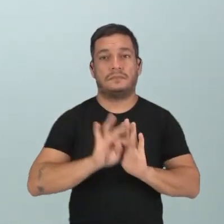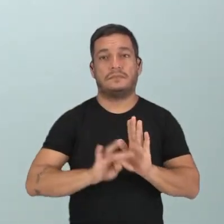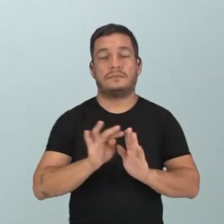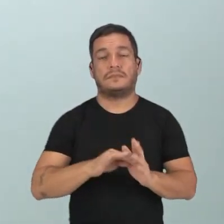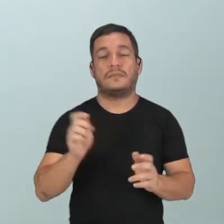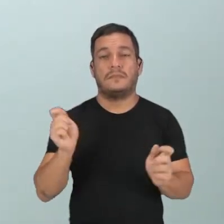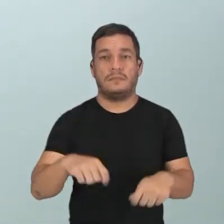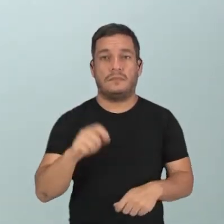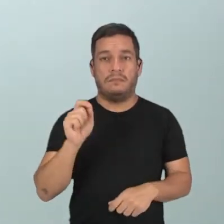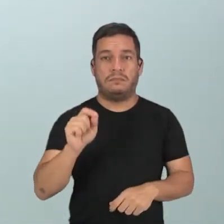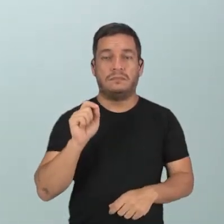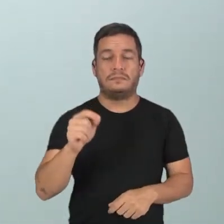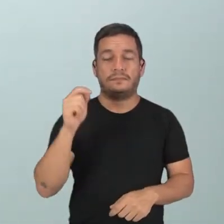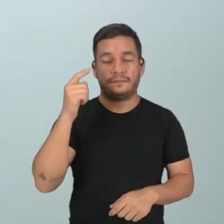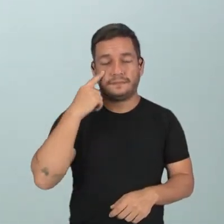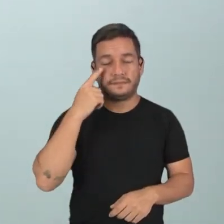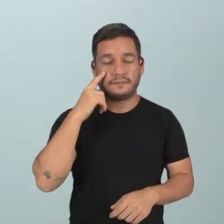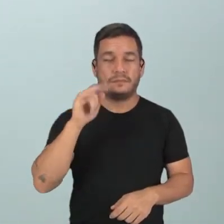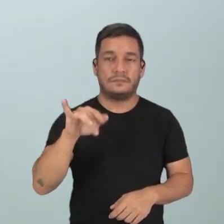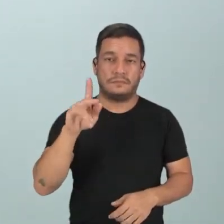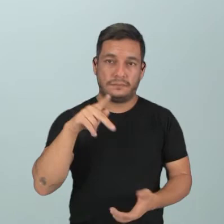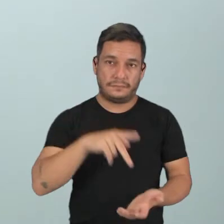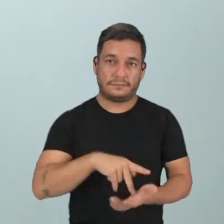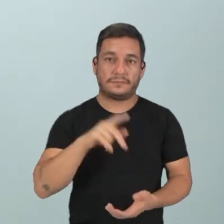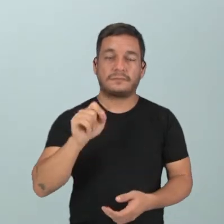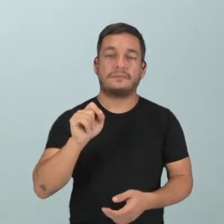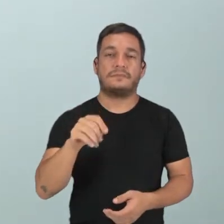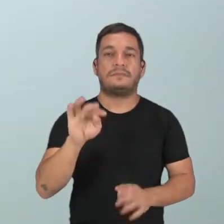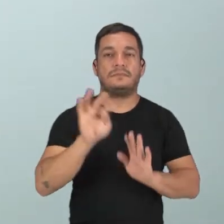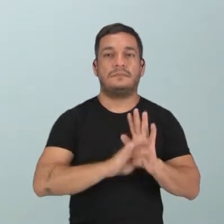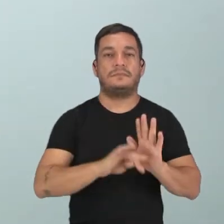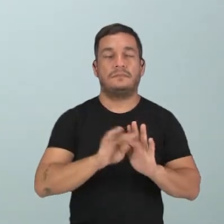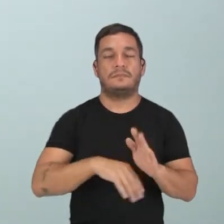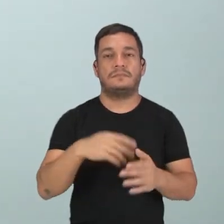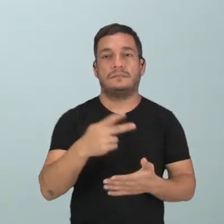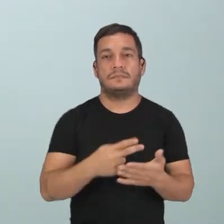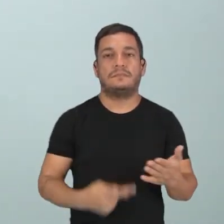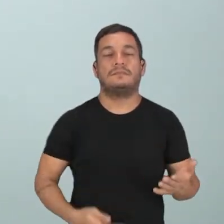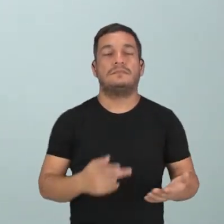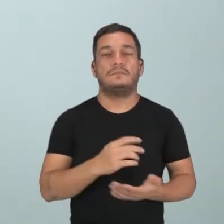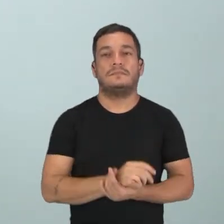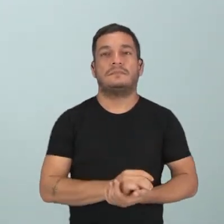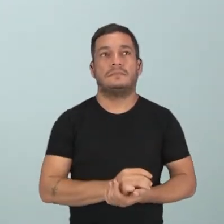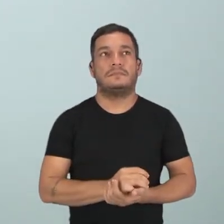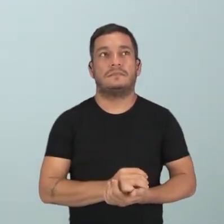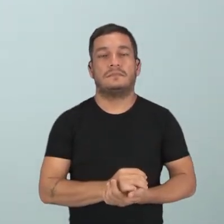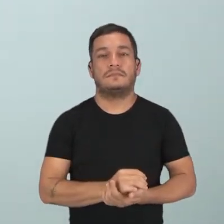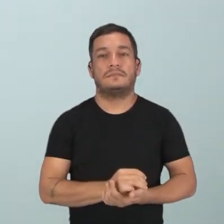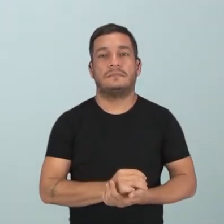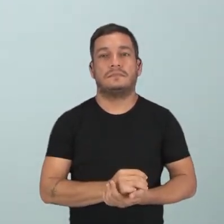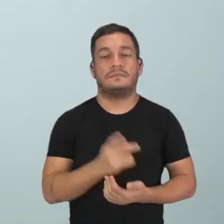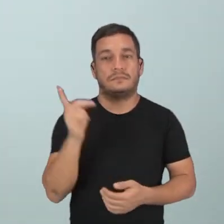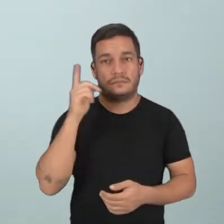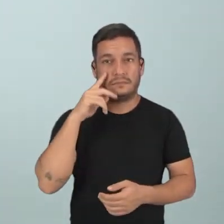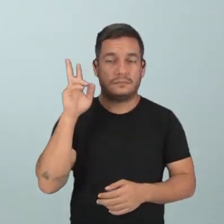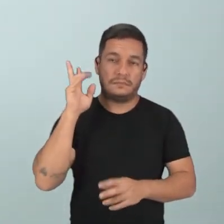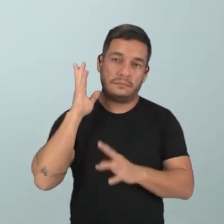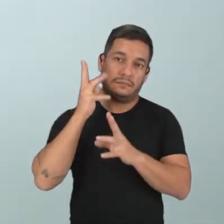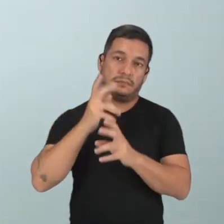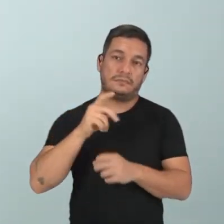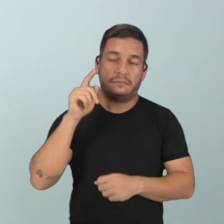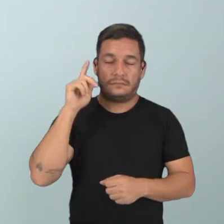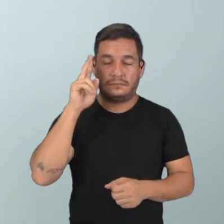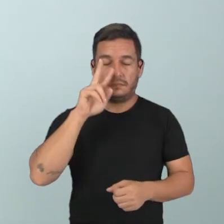texto para podermos evidenciar que realmente esse texto ele se trata de um poema vamos relembrar